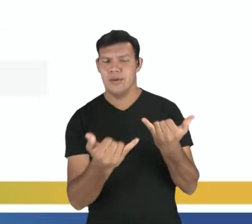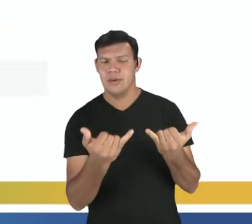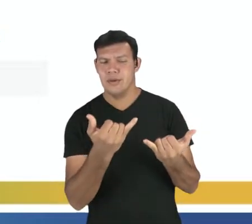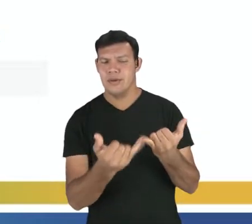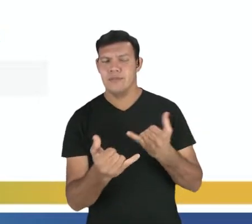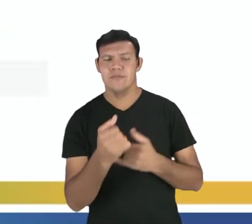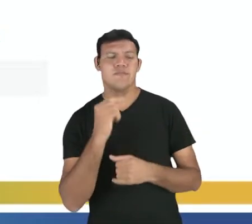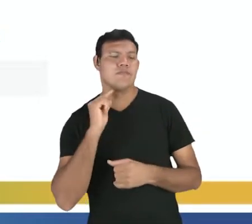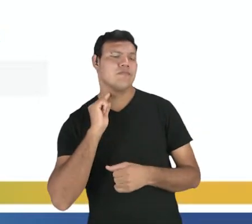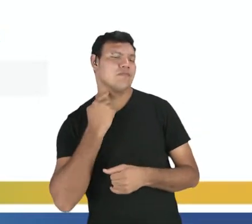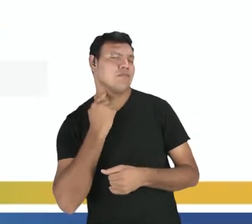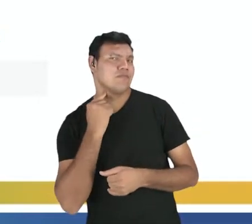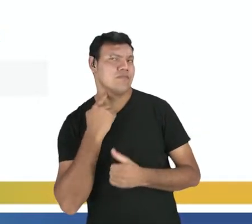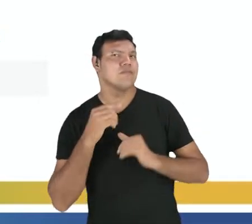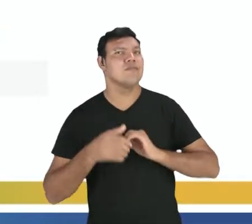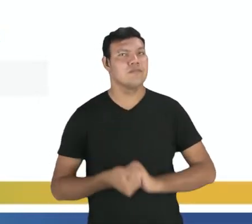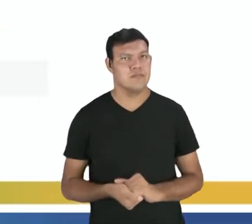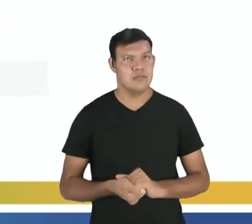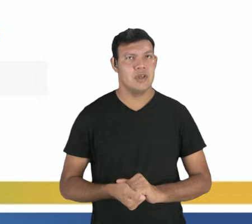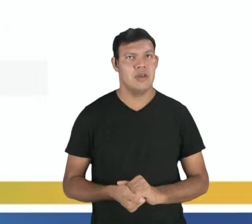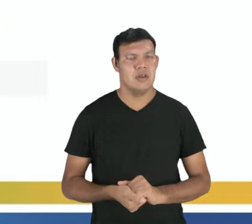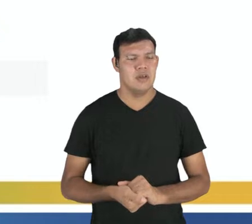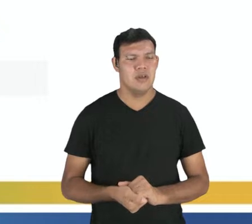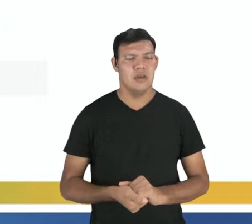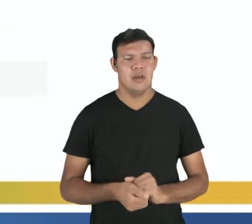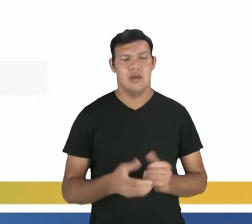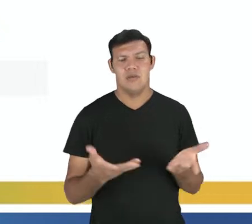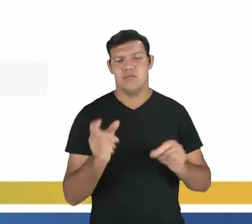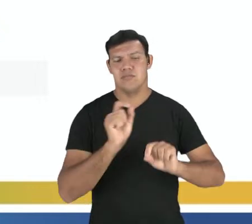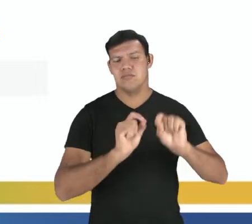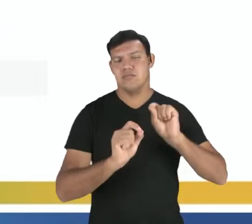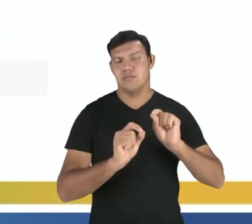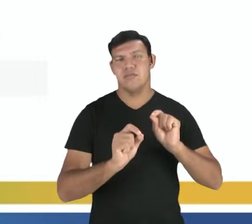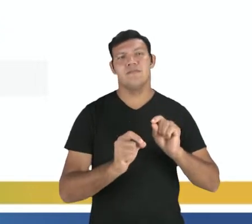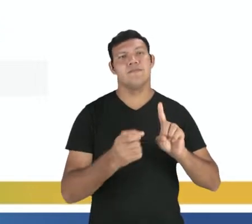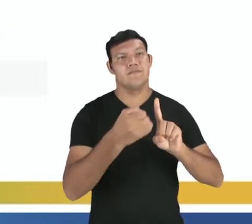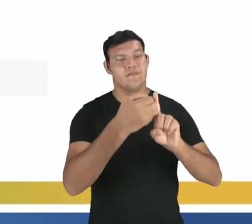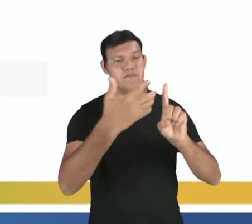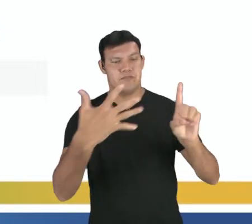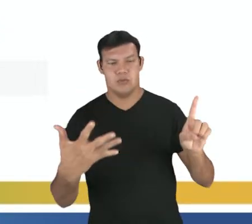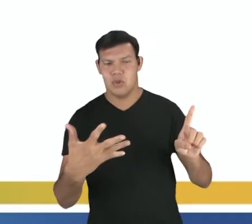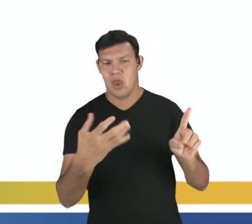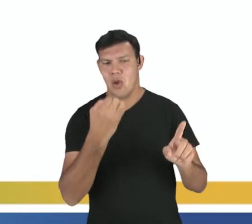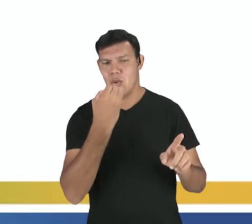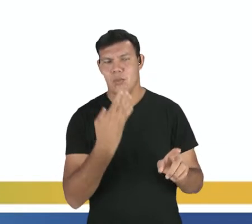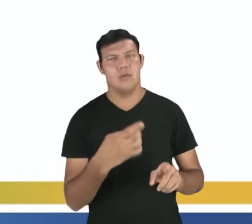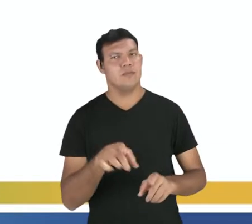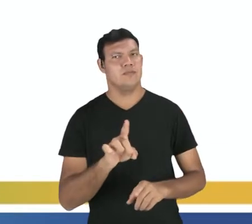está querendo dizer é justamente que o argumento não era nada claro.